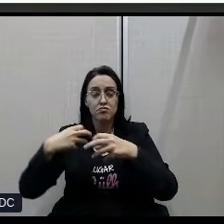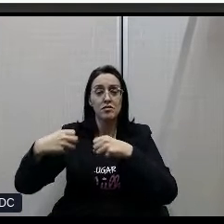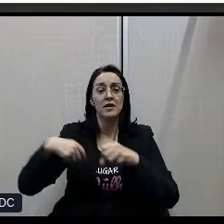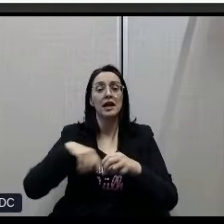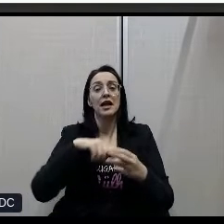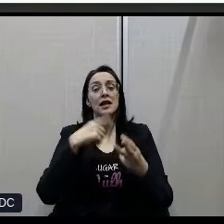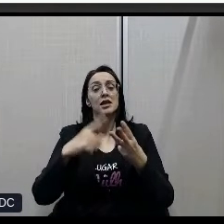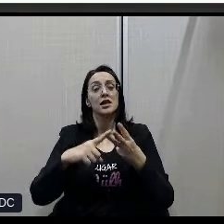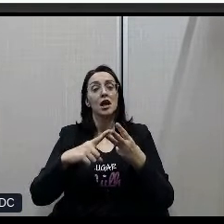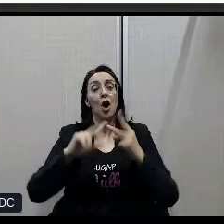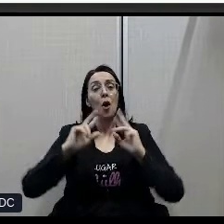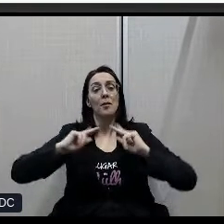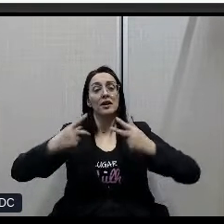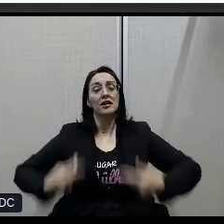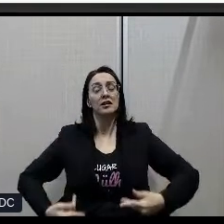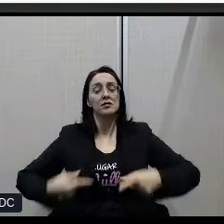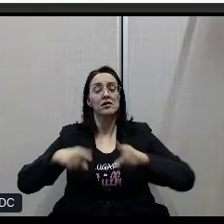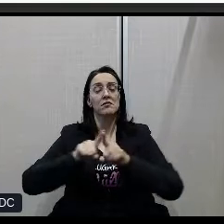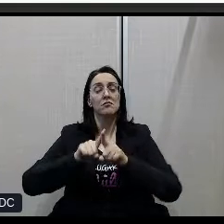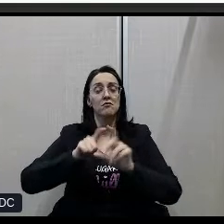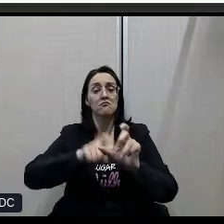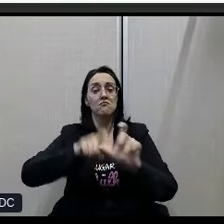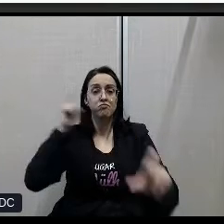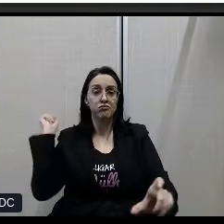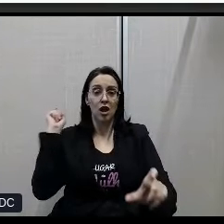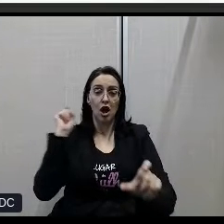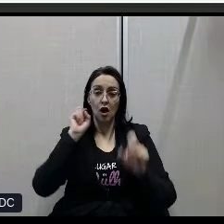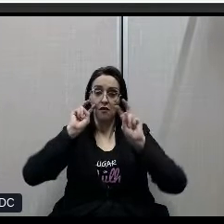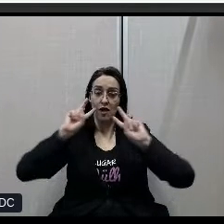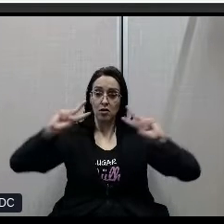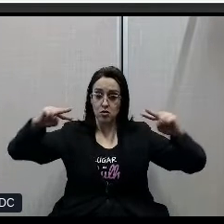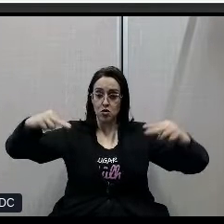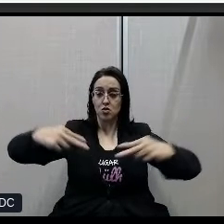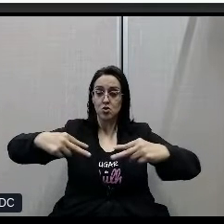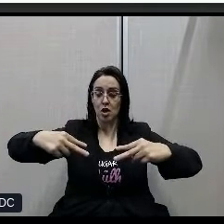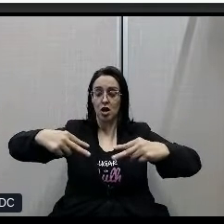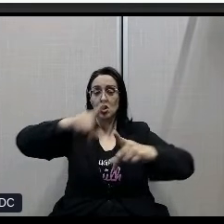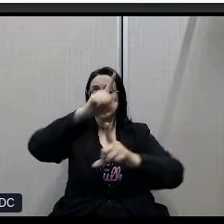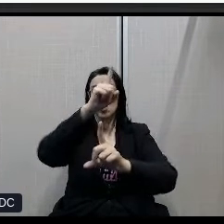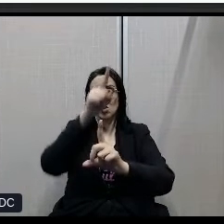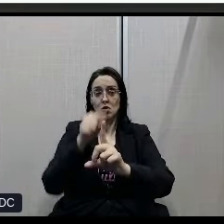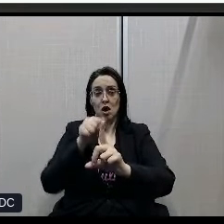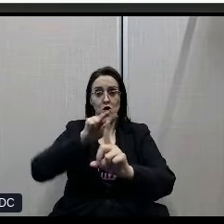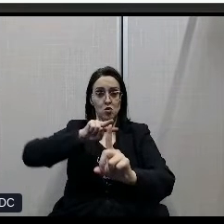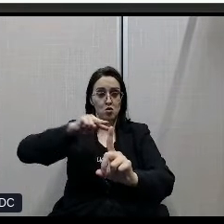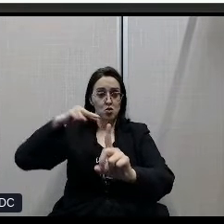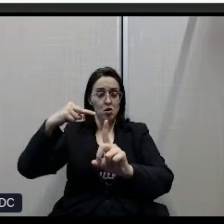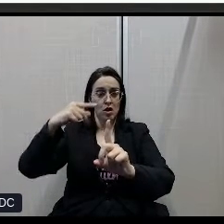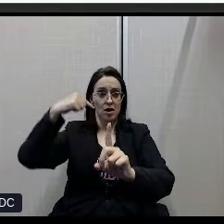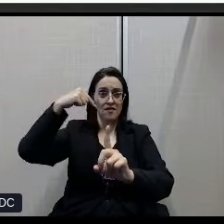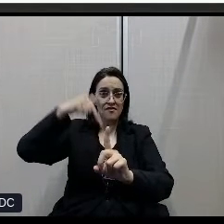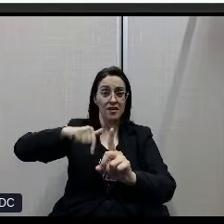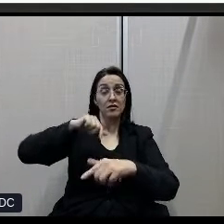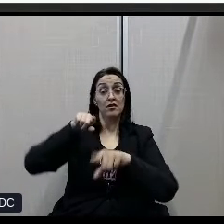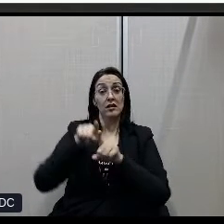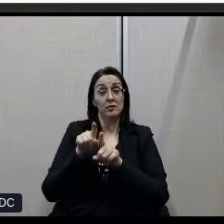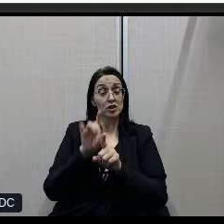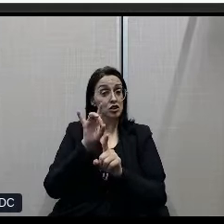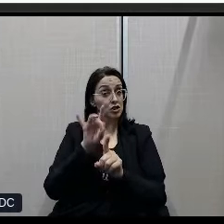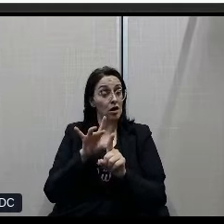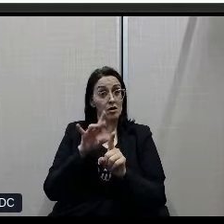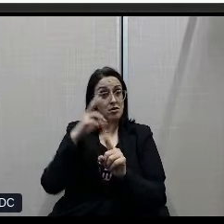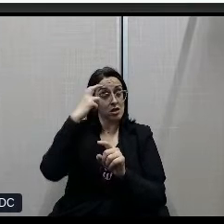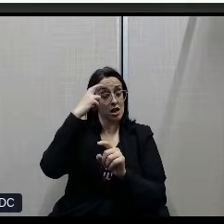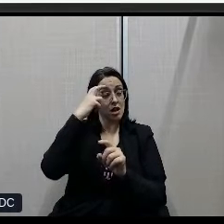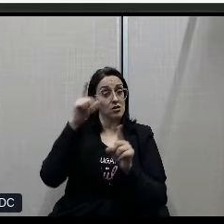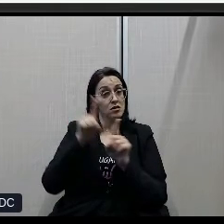possui autonomia e é visto como um todo. Não só seu intelecto pelo facilitador de aprendizagem. O que